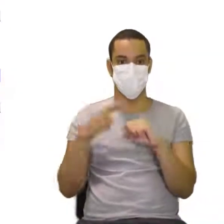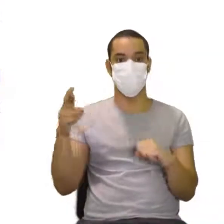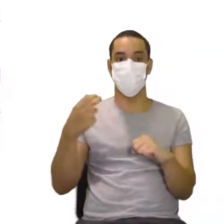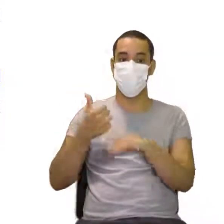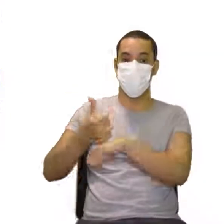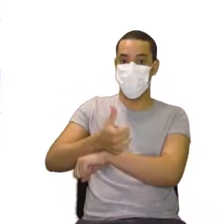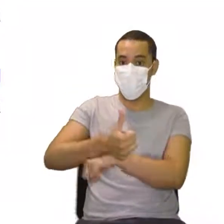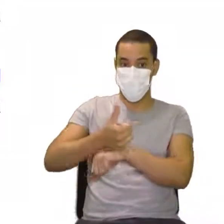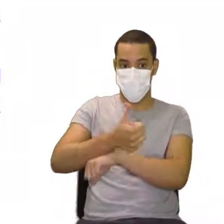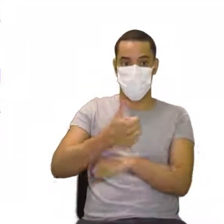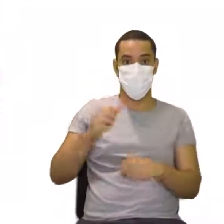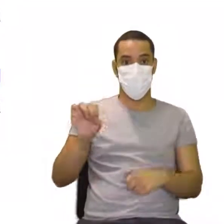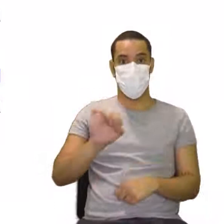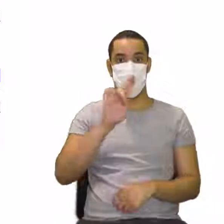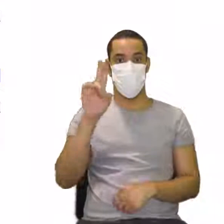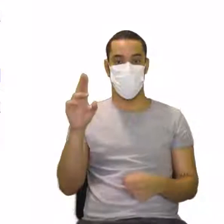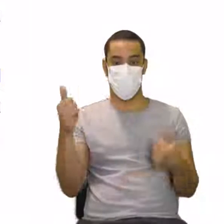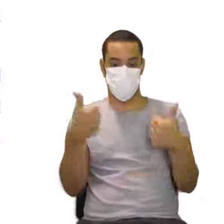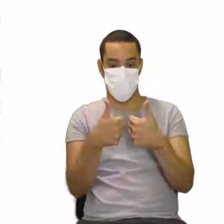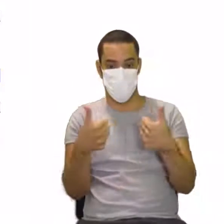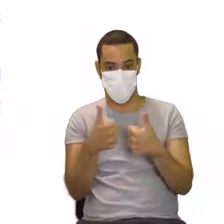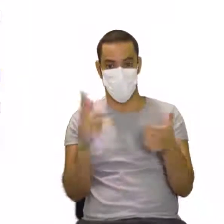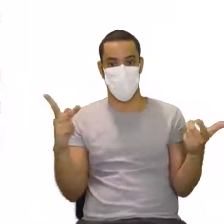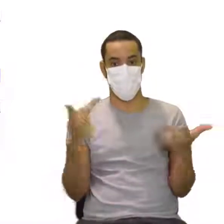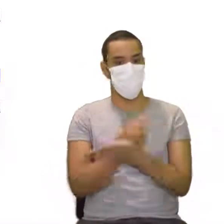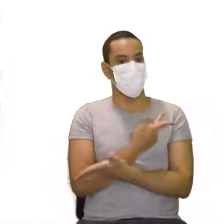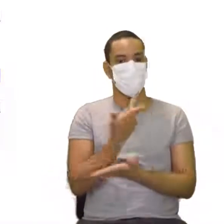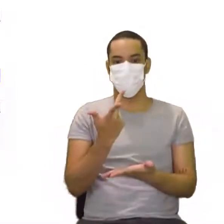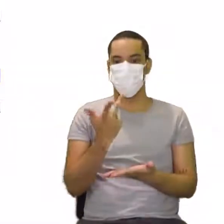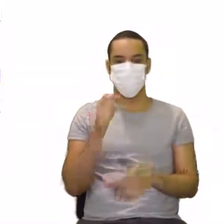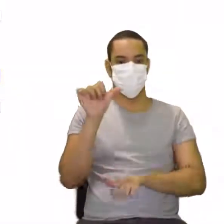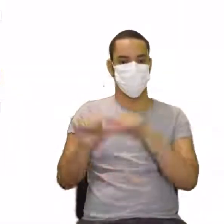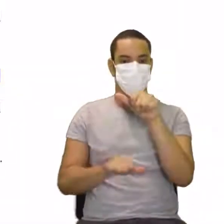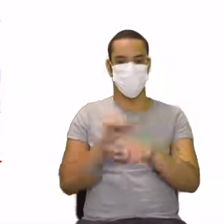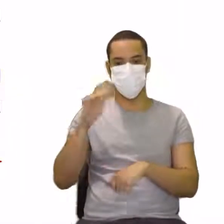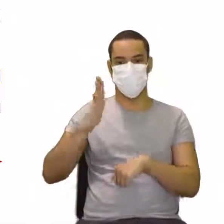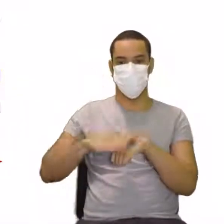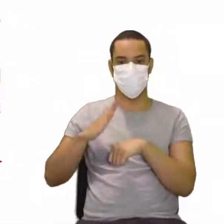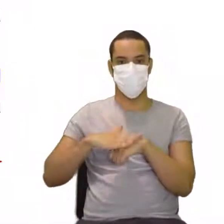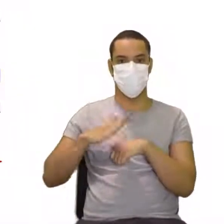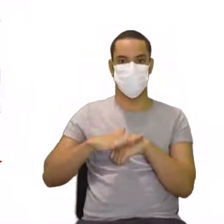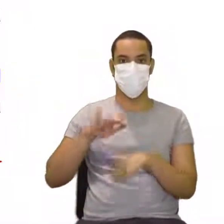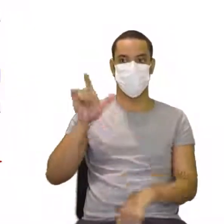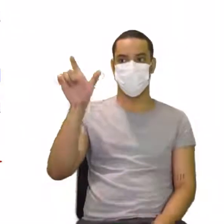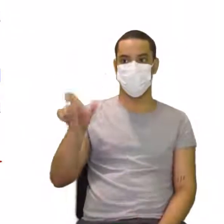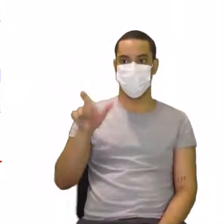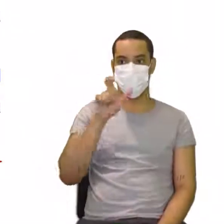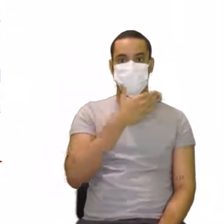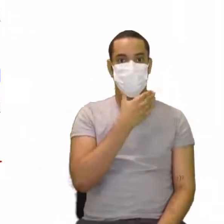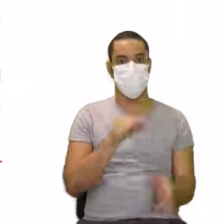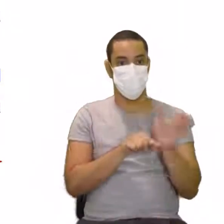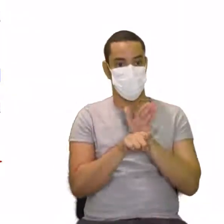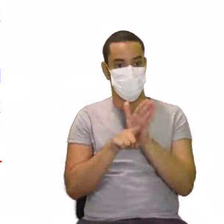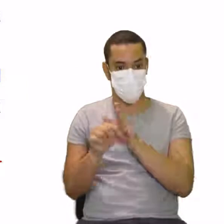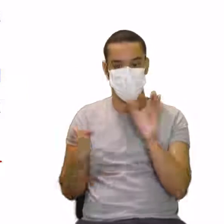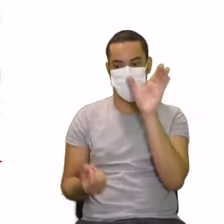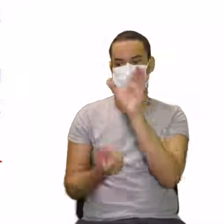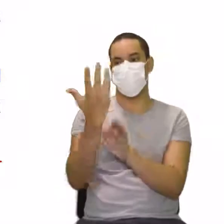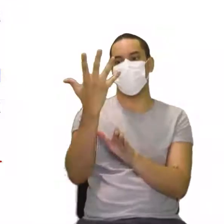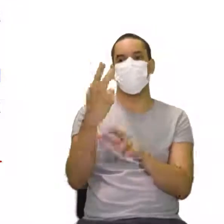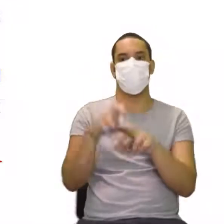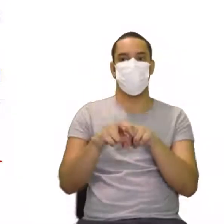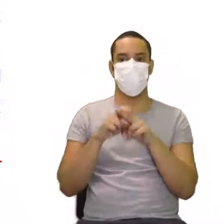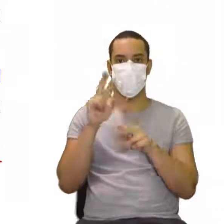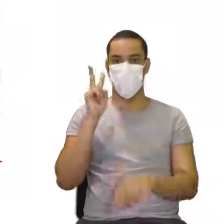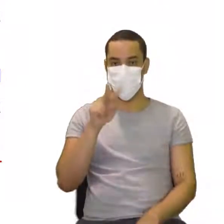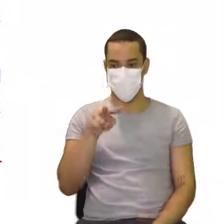artificial ou induzida, que é aquela provocada por transformações nucleares artificiais. E nós vimos que através